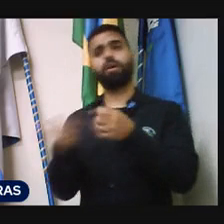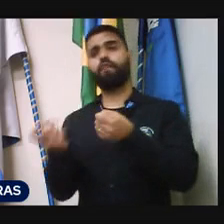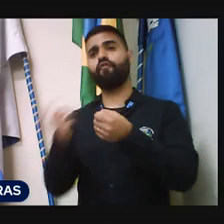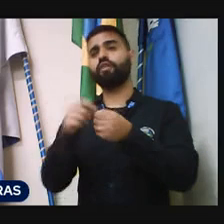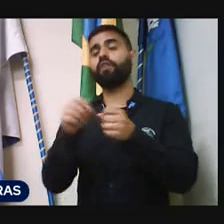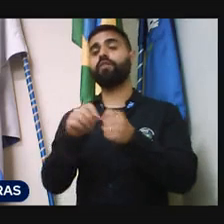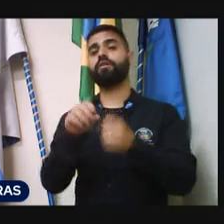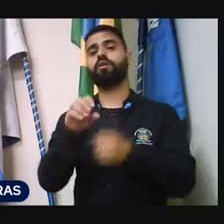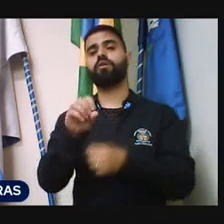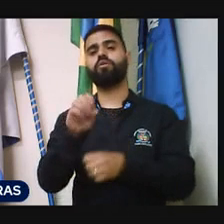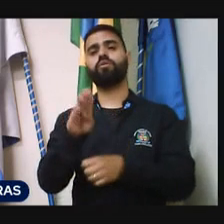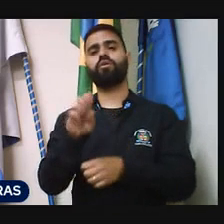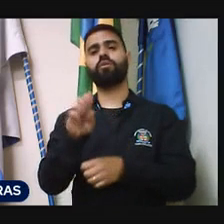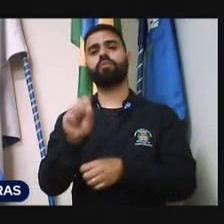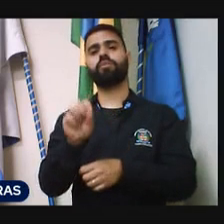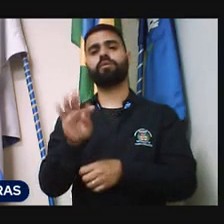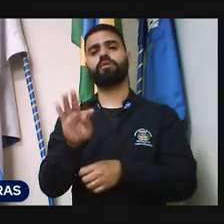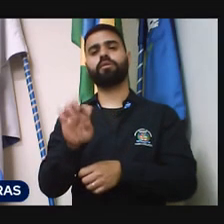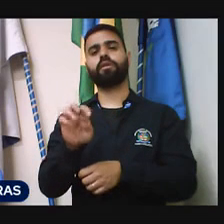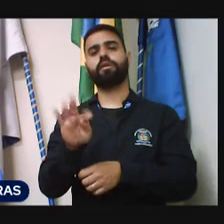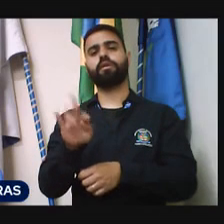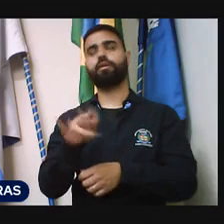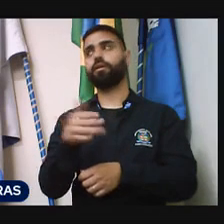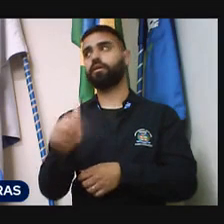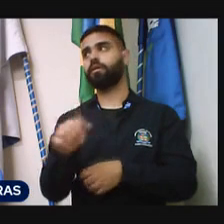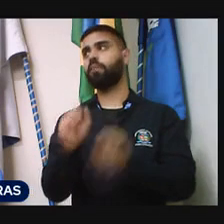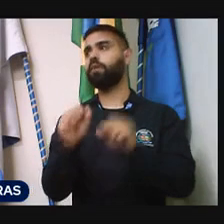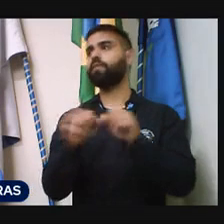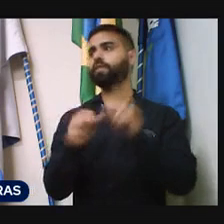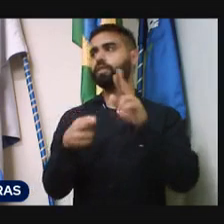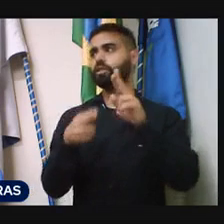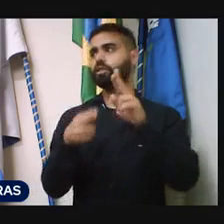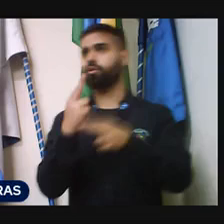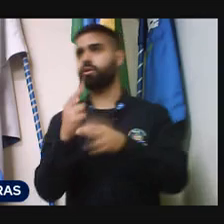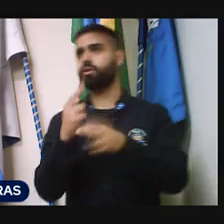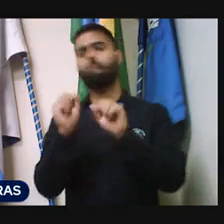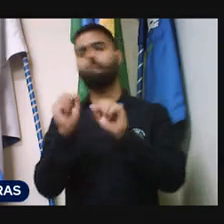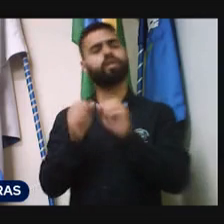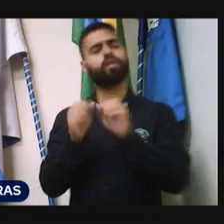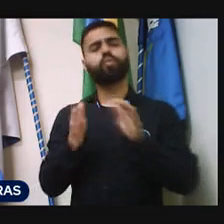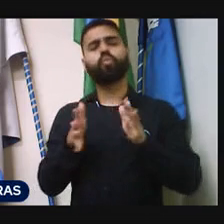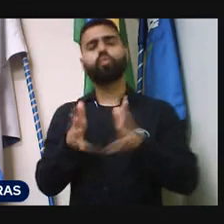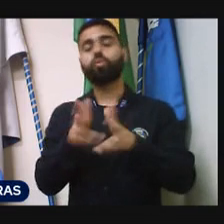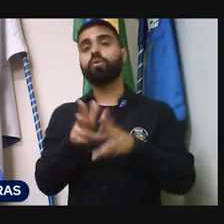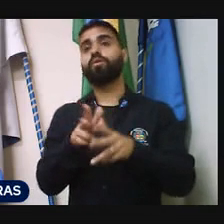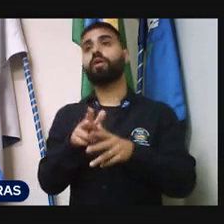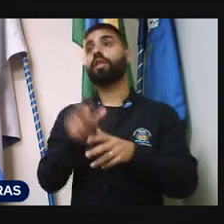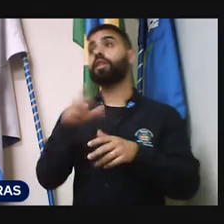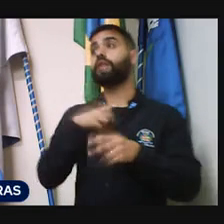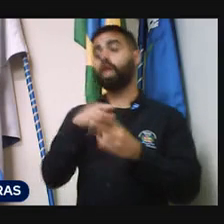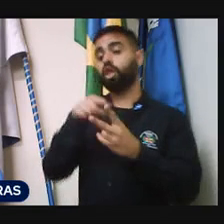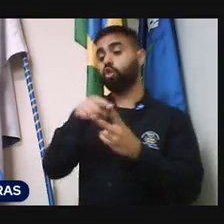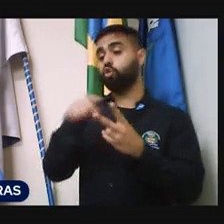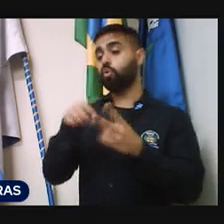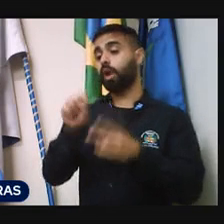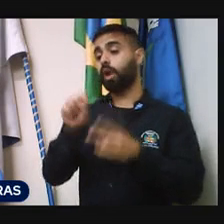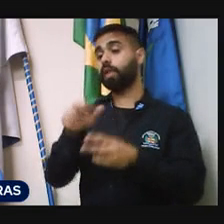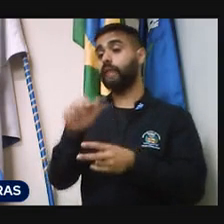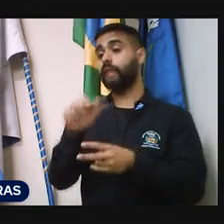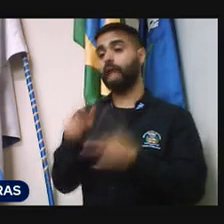obstetricia a gente pode voltar a fazer cirurgia geral a gente pode tudo isso nós temos 27 cirúrgicos